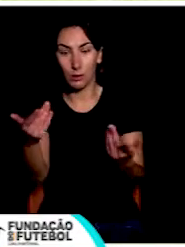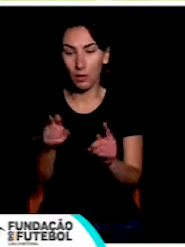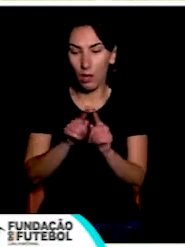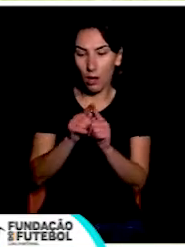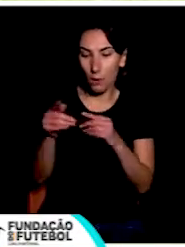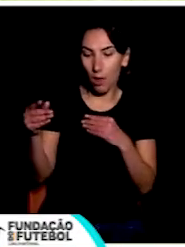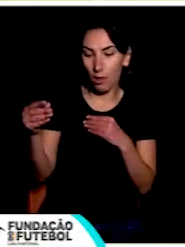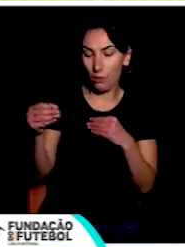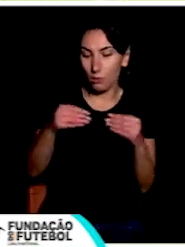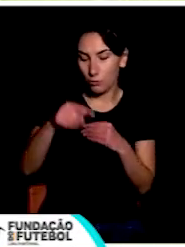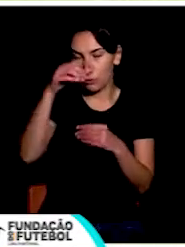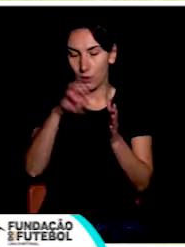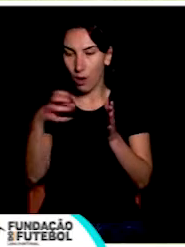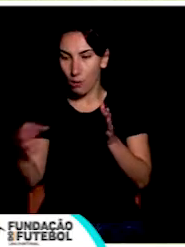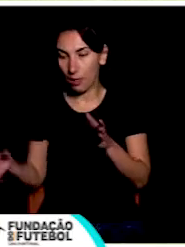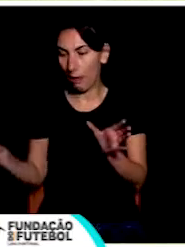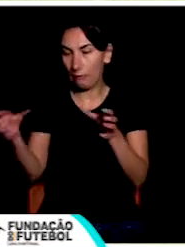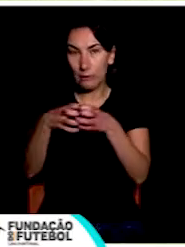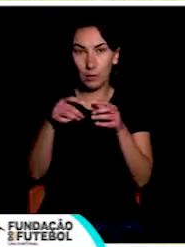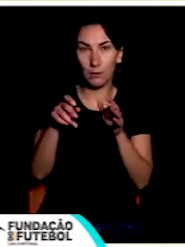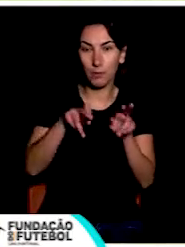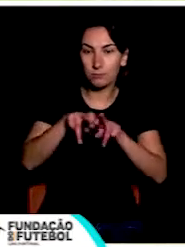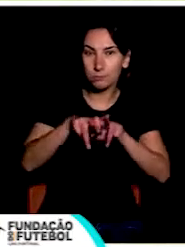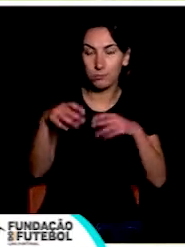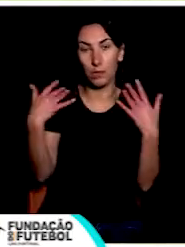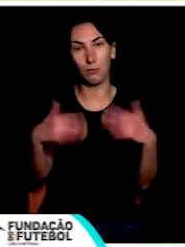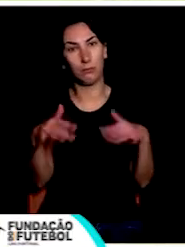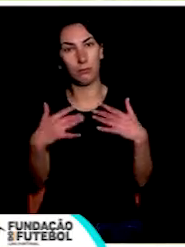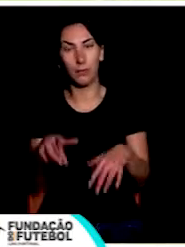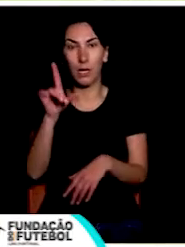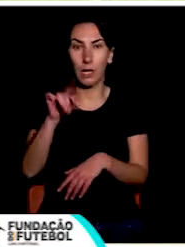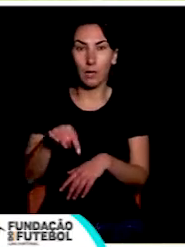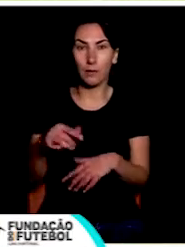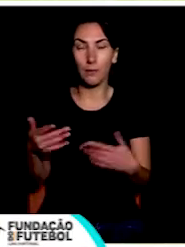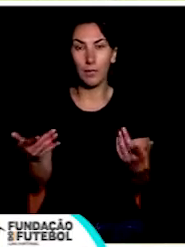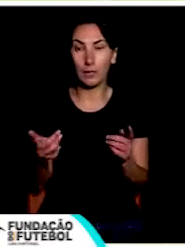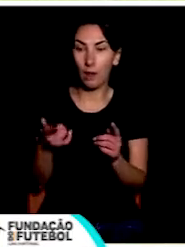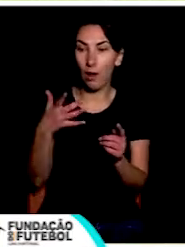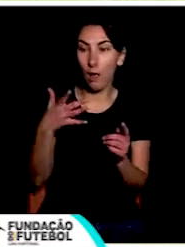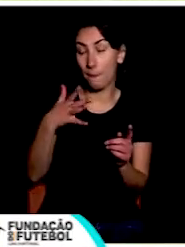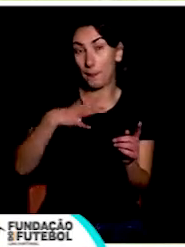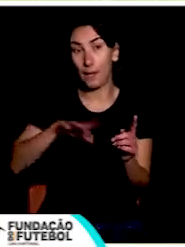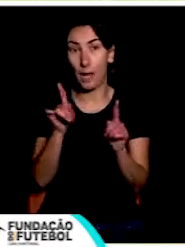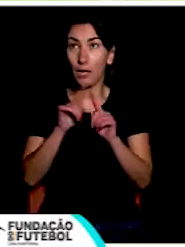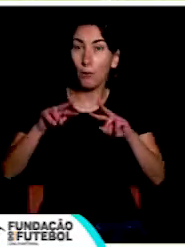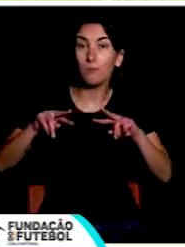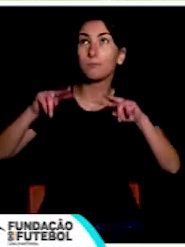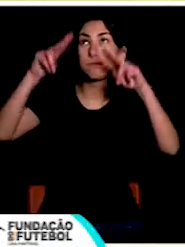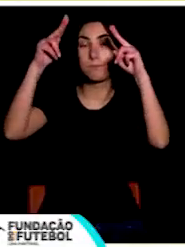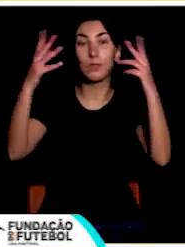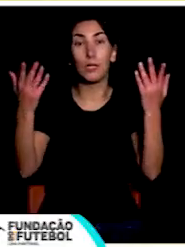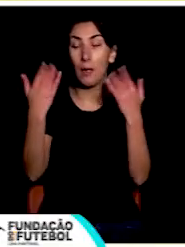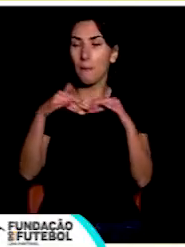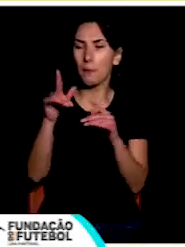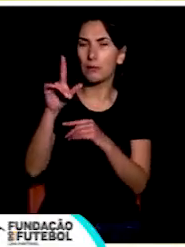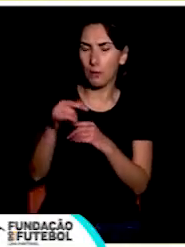treinador vai ser um jogo muito complicado, uma equipa muito competitiva. Que também almeja por lutar pelos lugares de